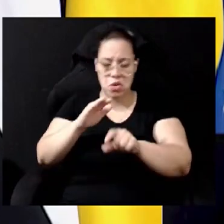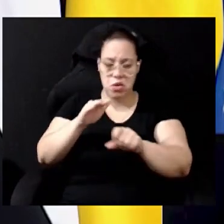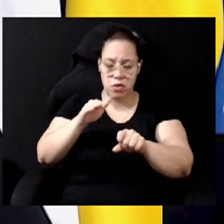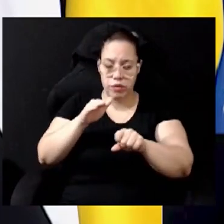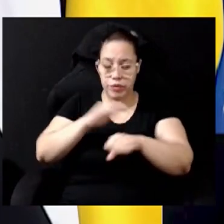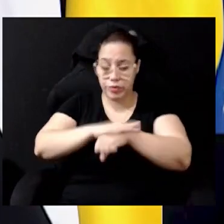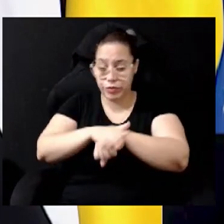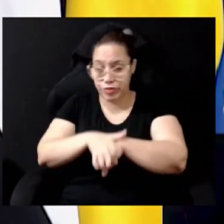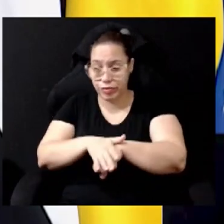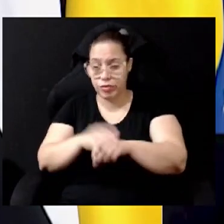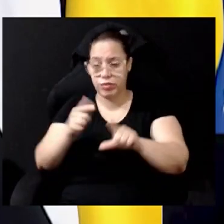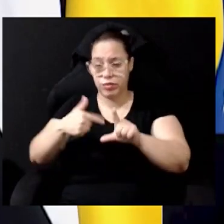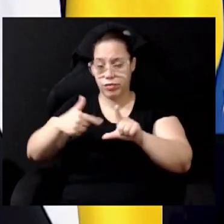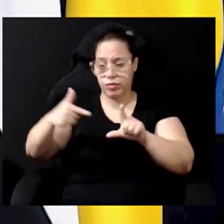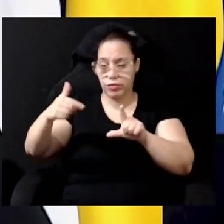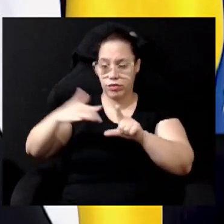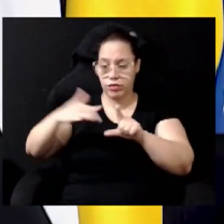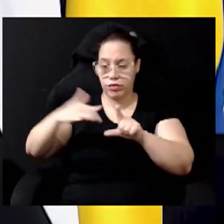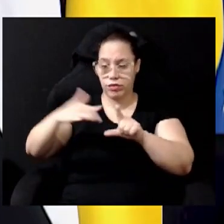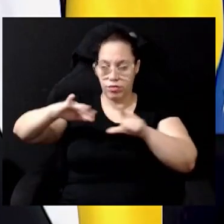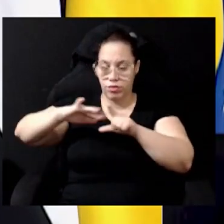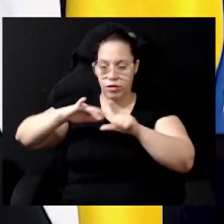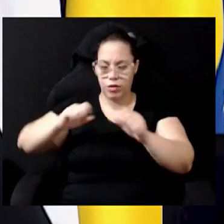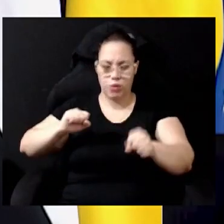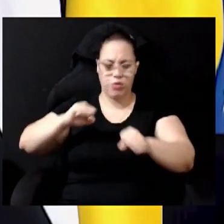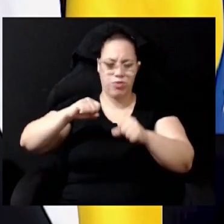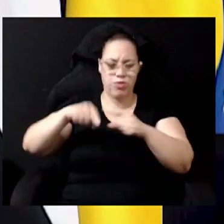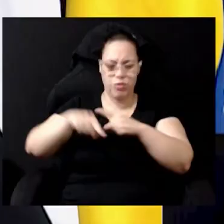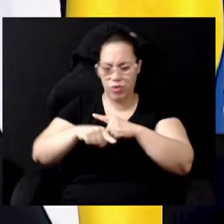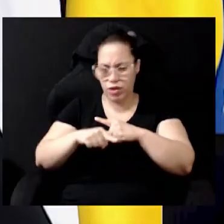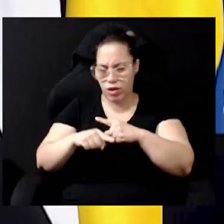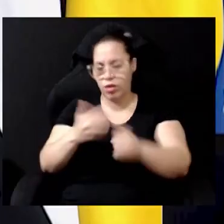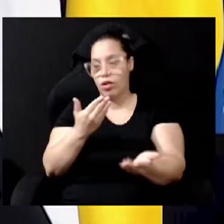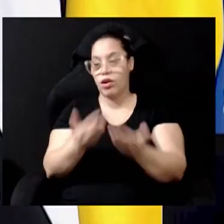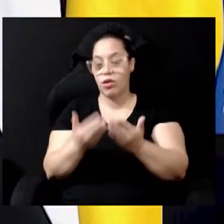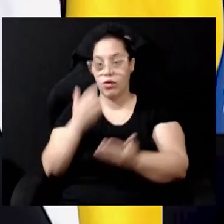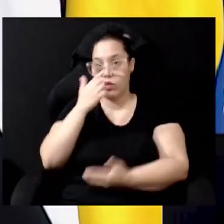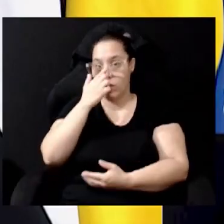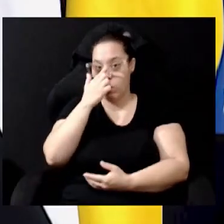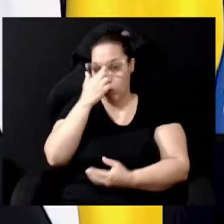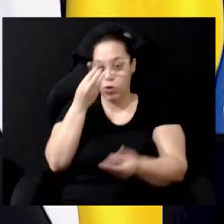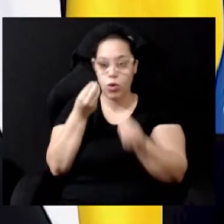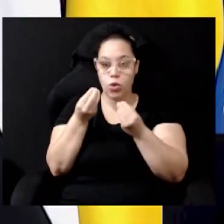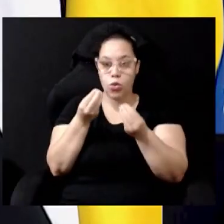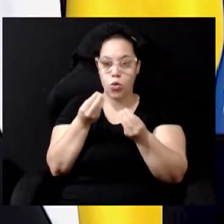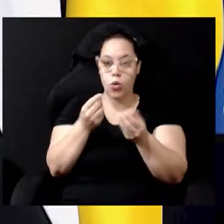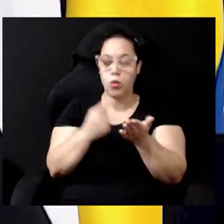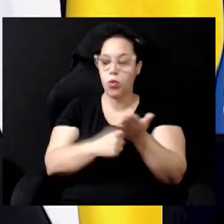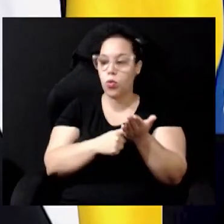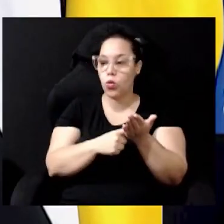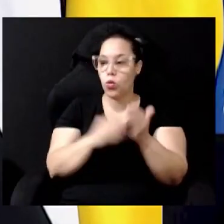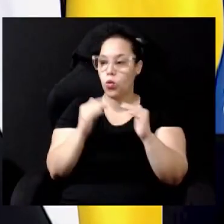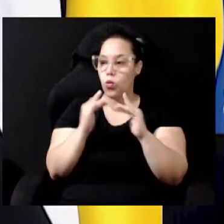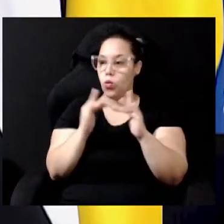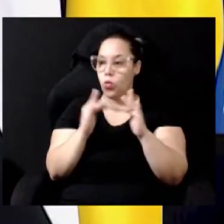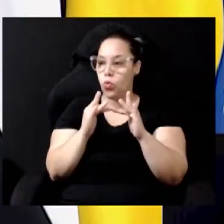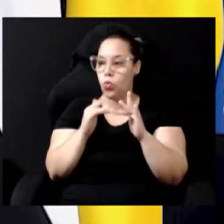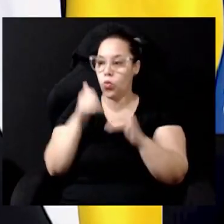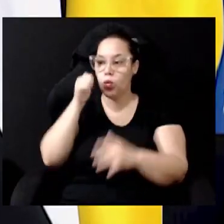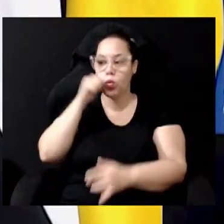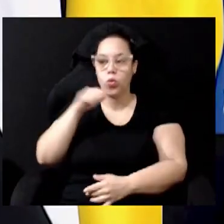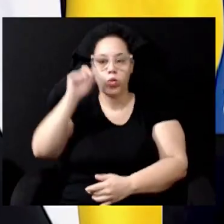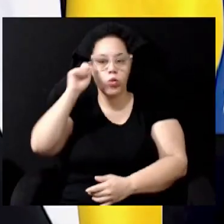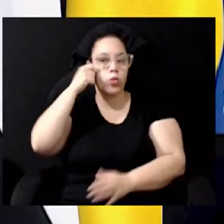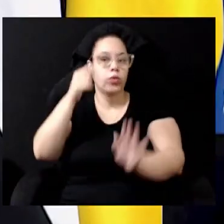gênero, contra a desigualdade racial e como isso se combina nas mulheres negras, né? Os dados estão aí,